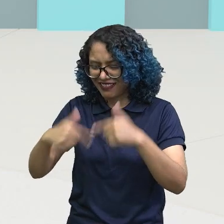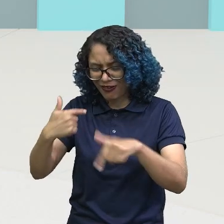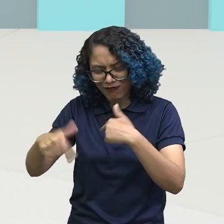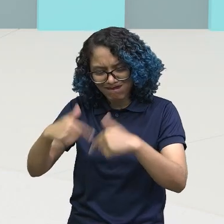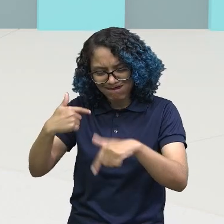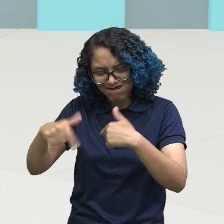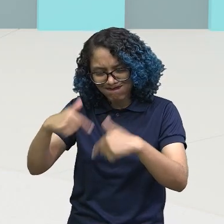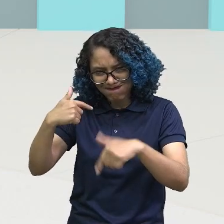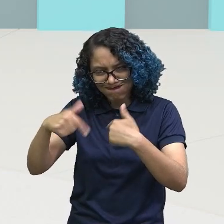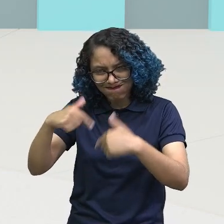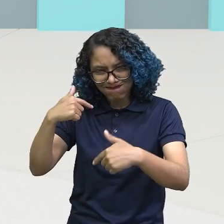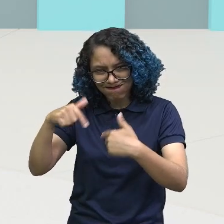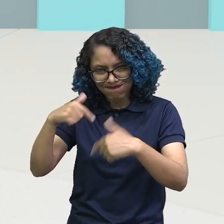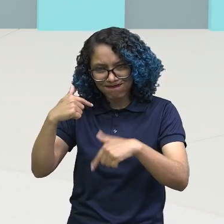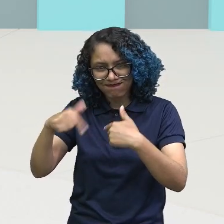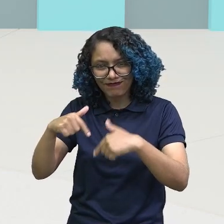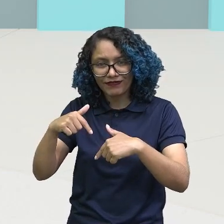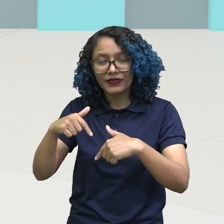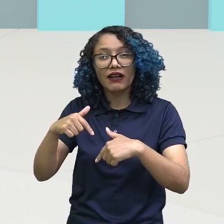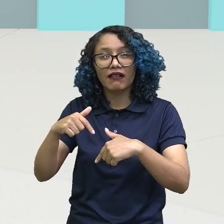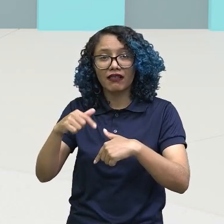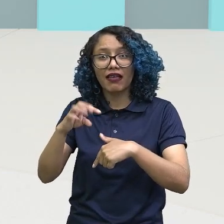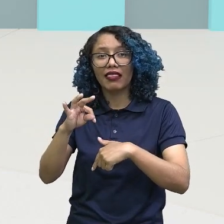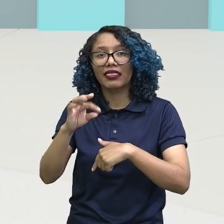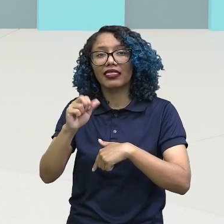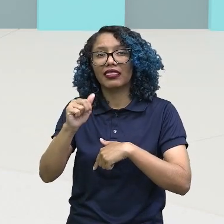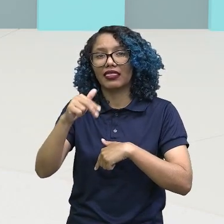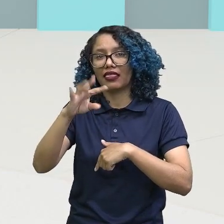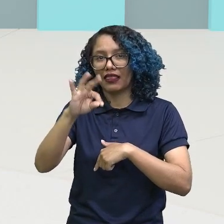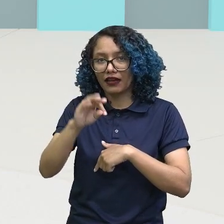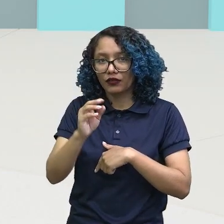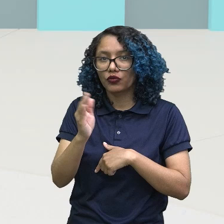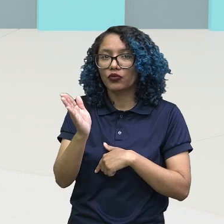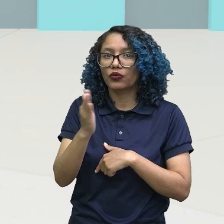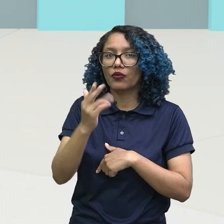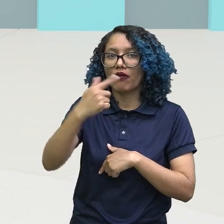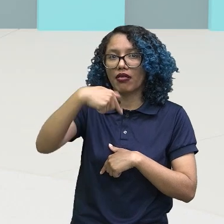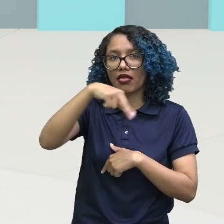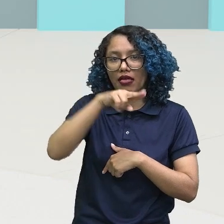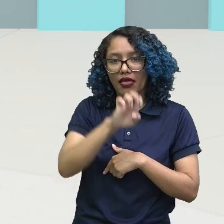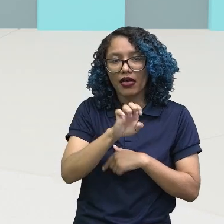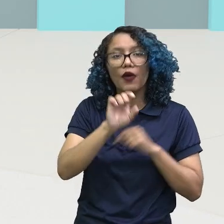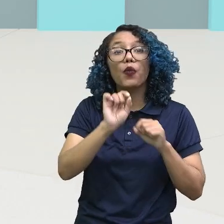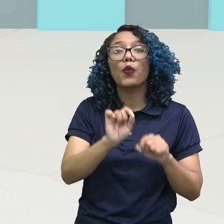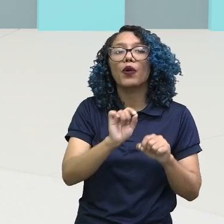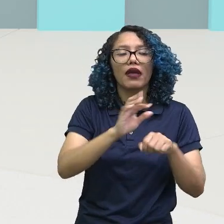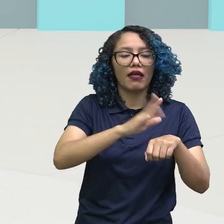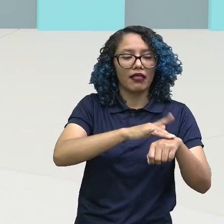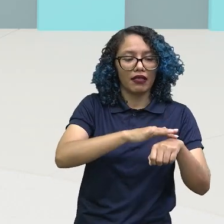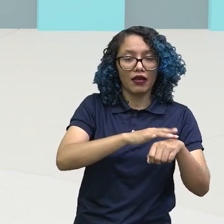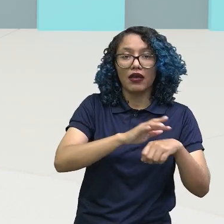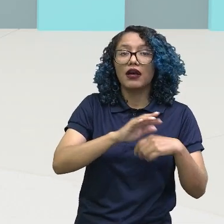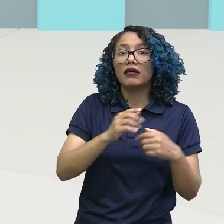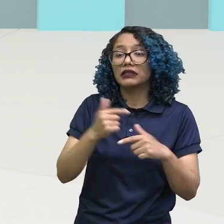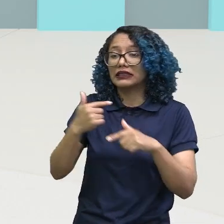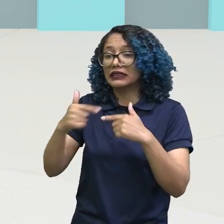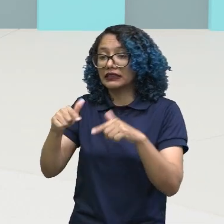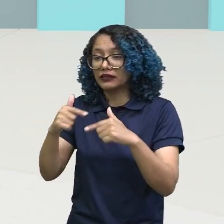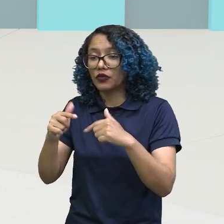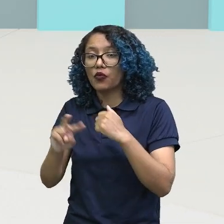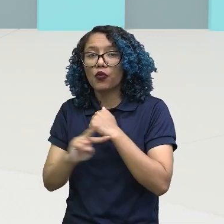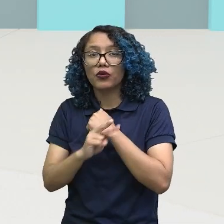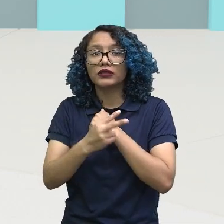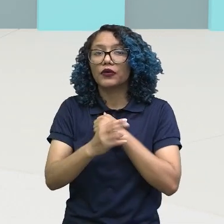palavra tanto que adoeceu. Então, há uma consequência aí, né, o fato de ela trabalhar